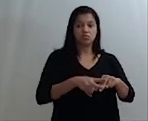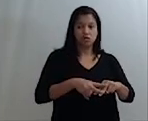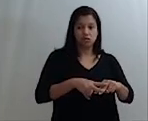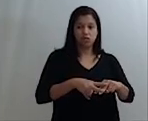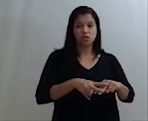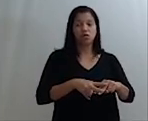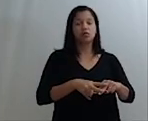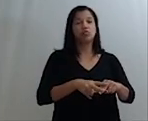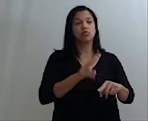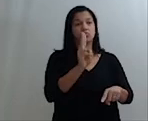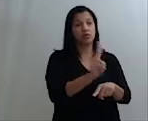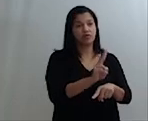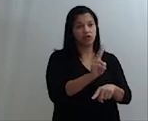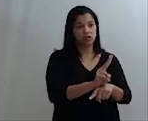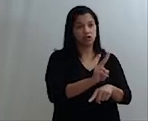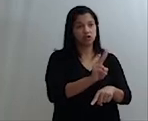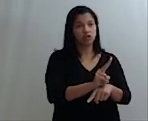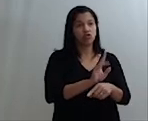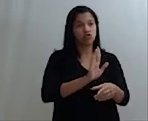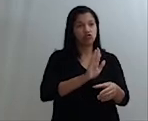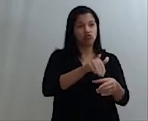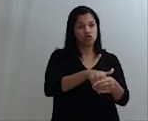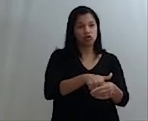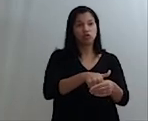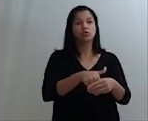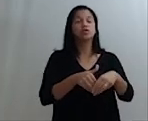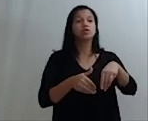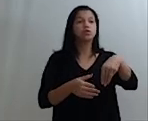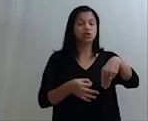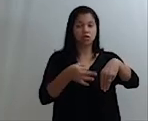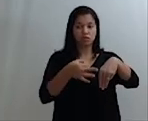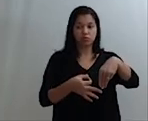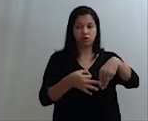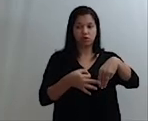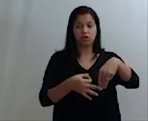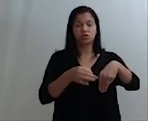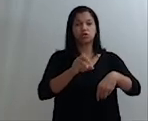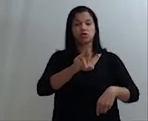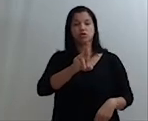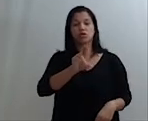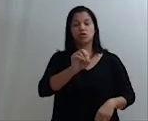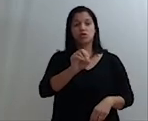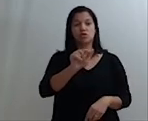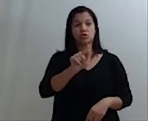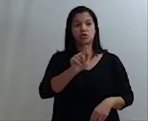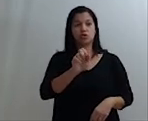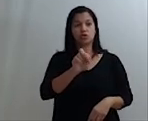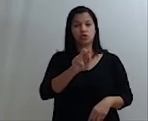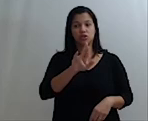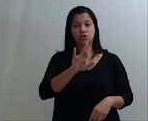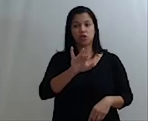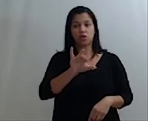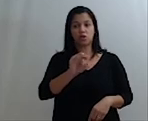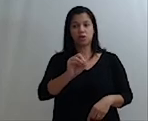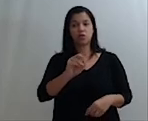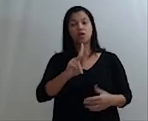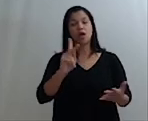preventiva em voto preferido pelo eminente Ministro Rogério esqui naquela ocasião